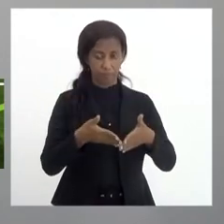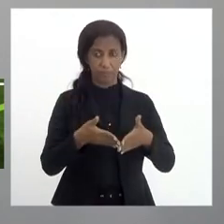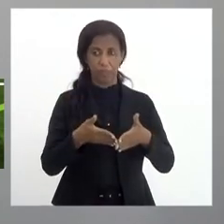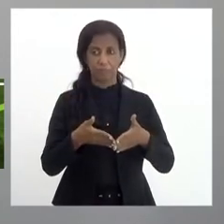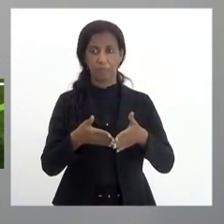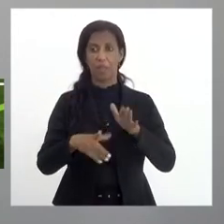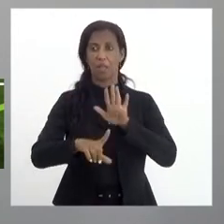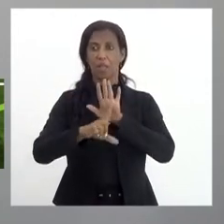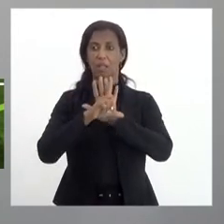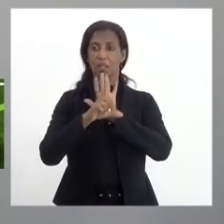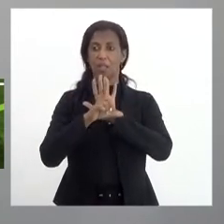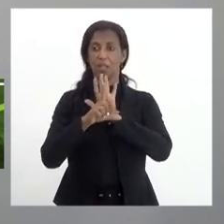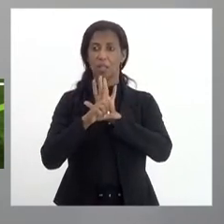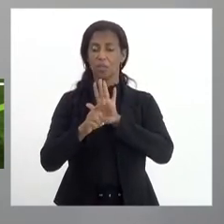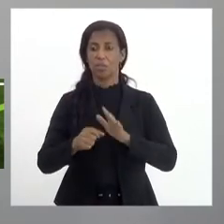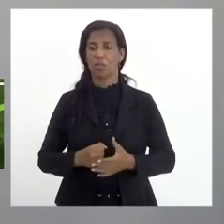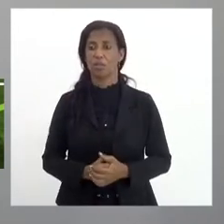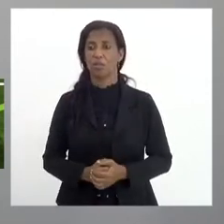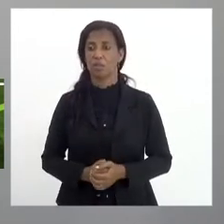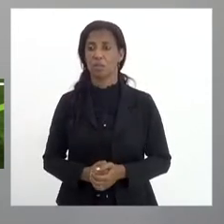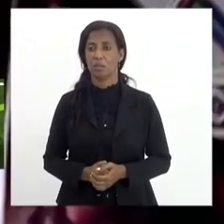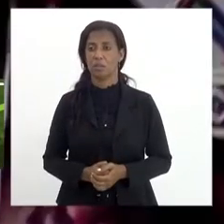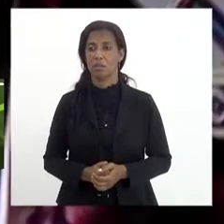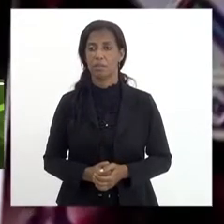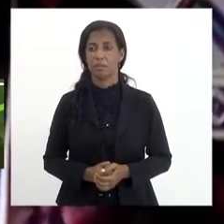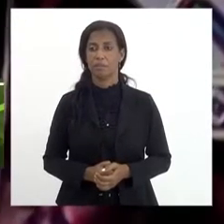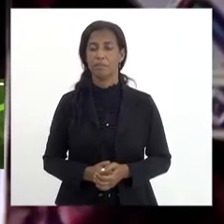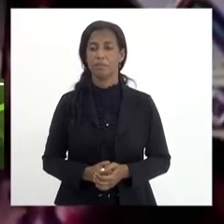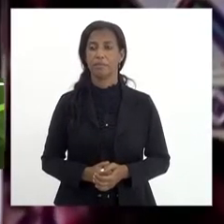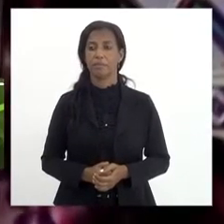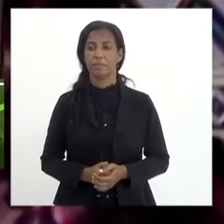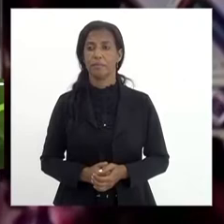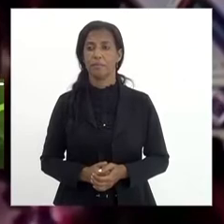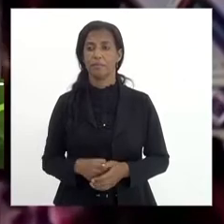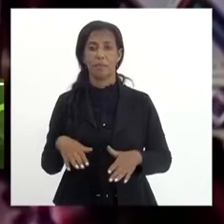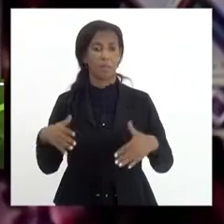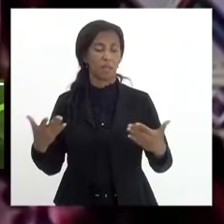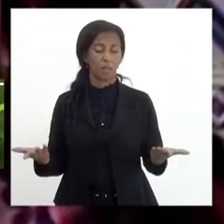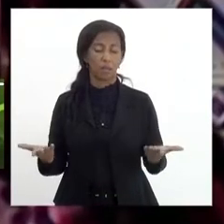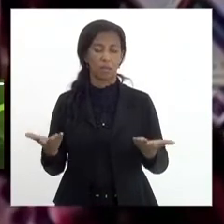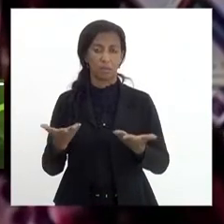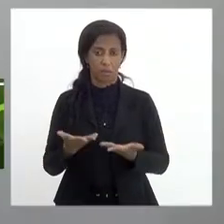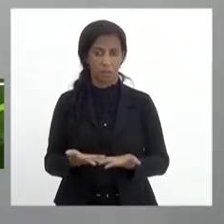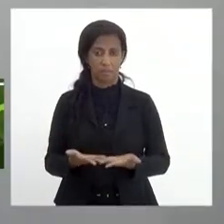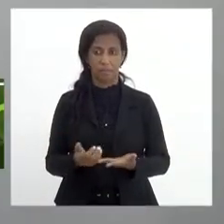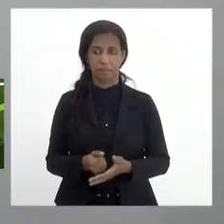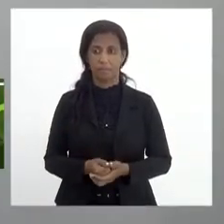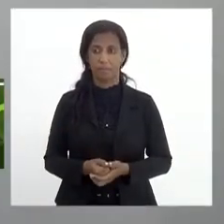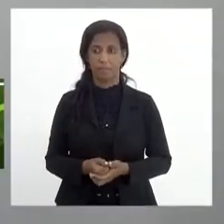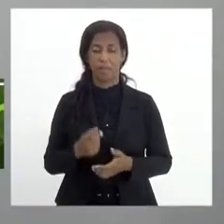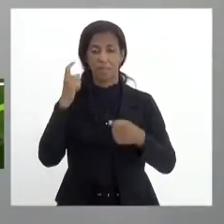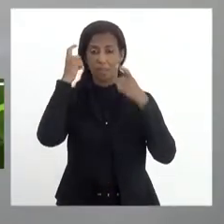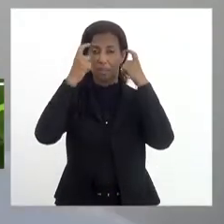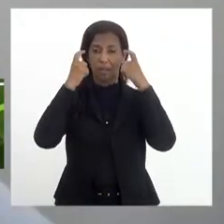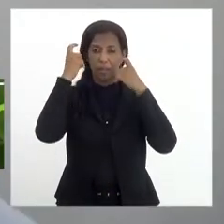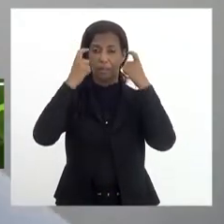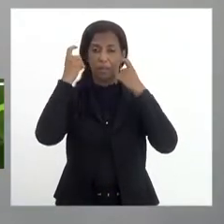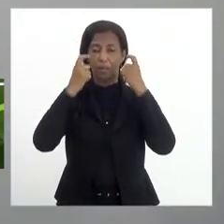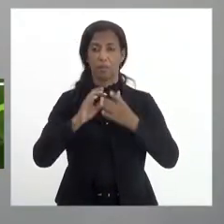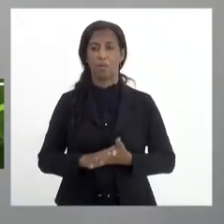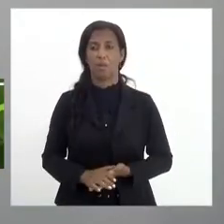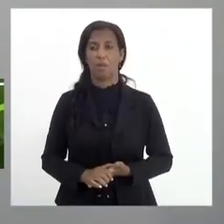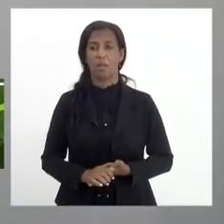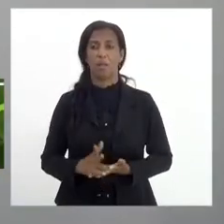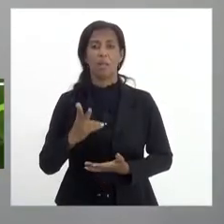da legislação... E em primeiro ou segundo? Específica, né? Então, assim, essa que é a preocupação. Não se trata